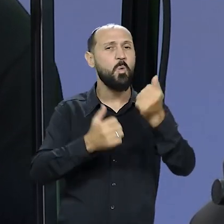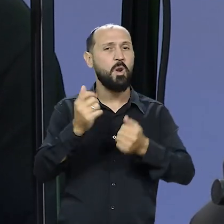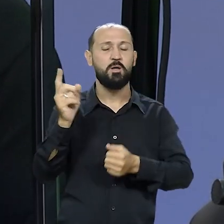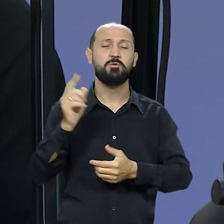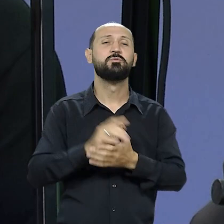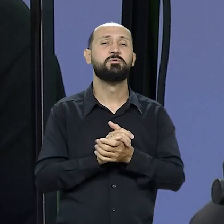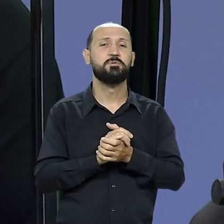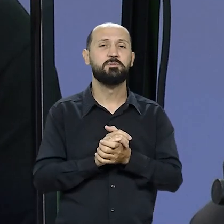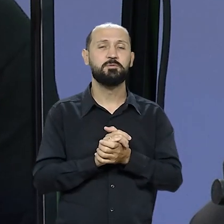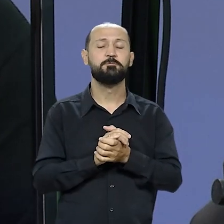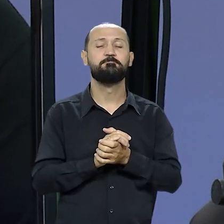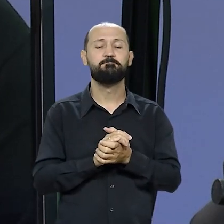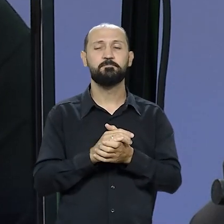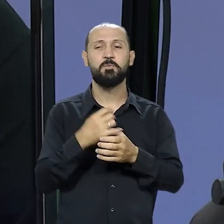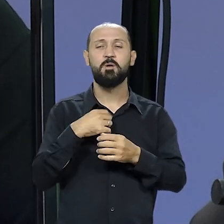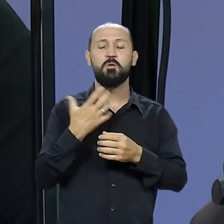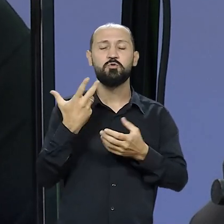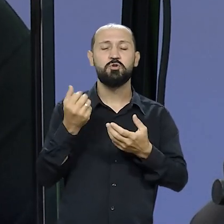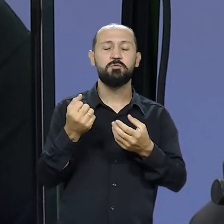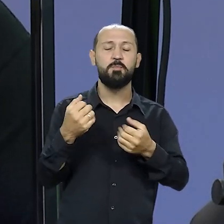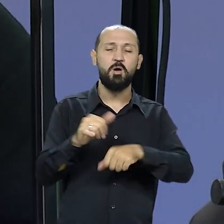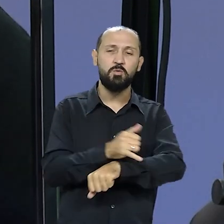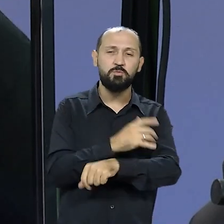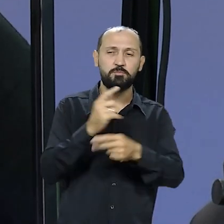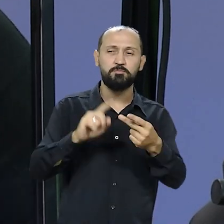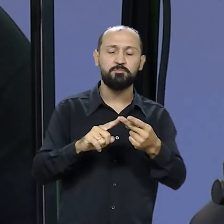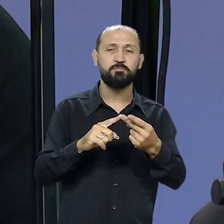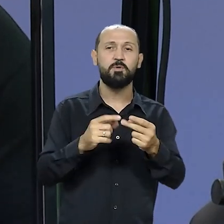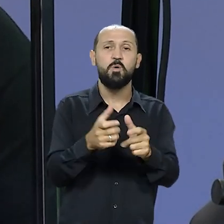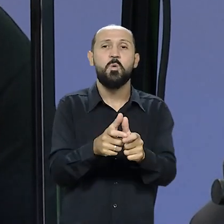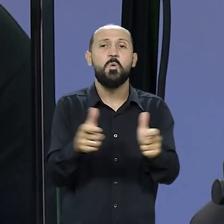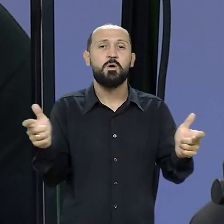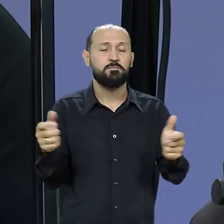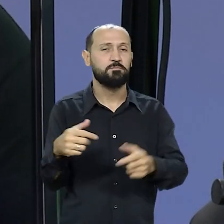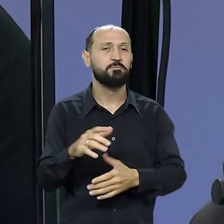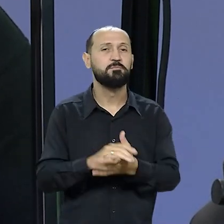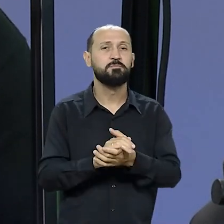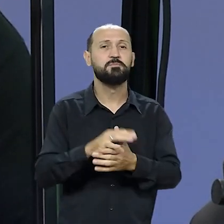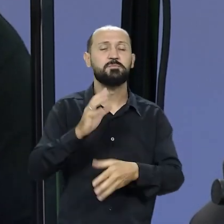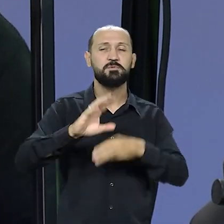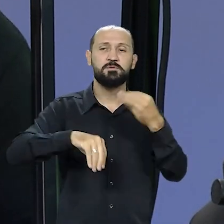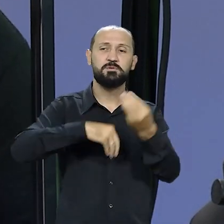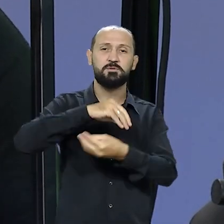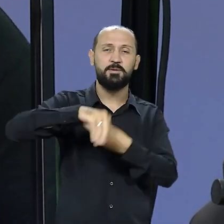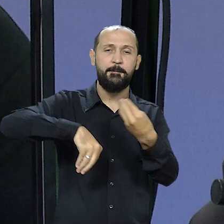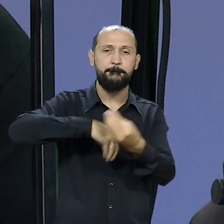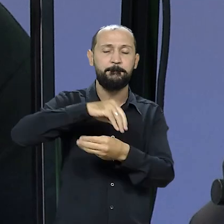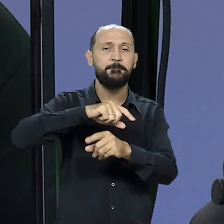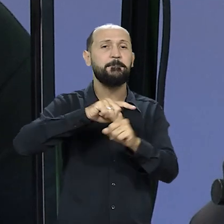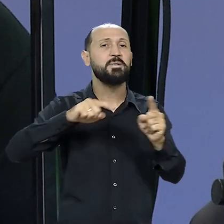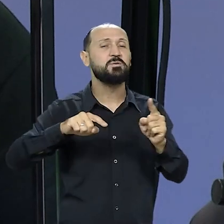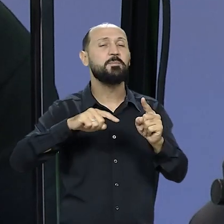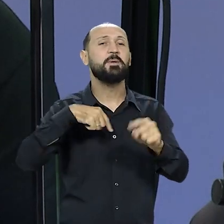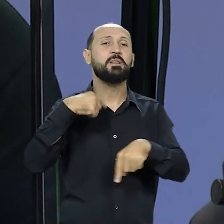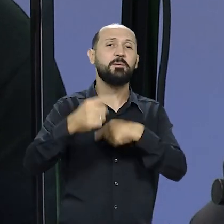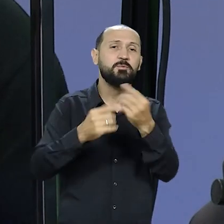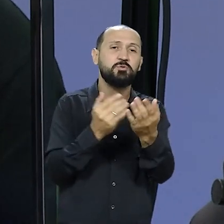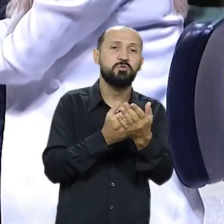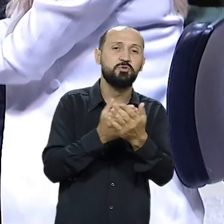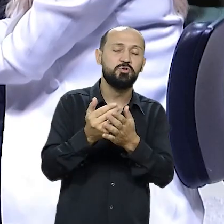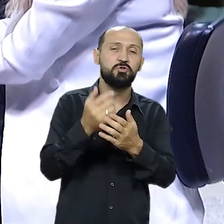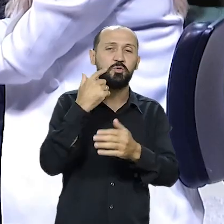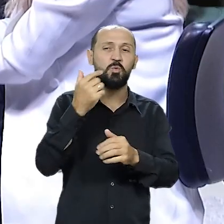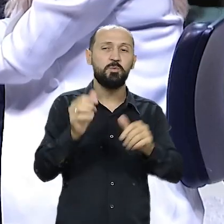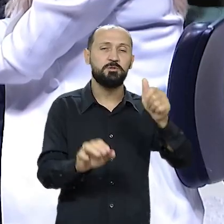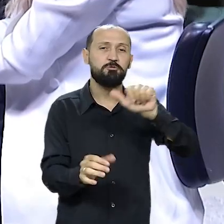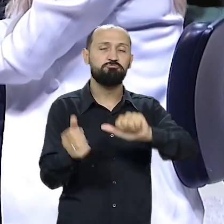leite. O leite do Gir é um pouquinho mais gordo, e o holandês entra com volume. Aí você faz o meio sangue, para depois você